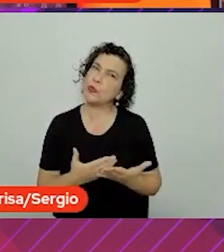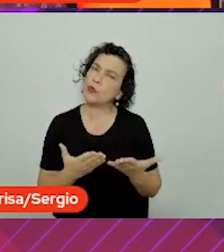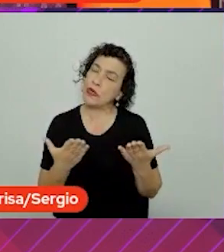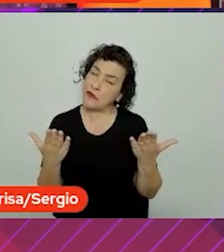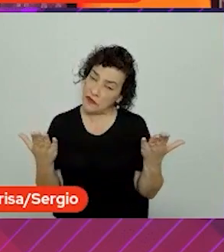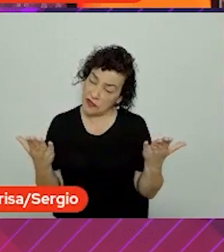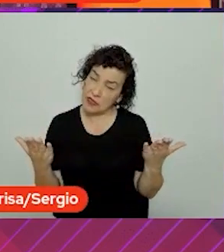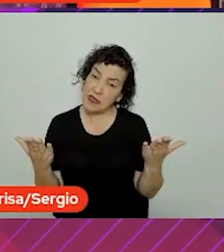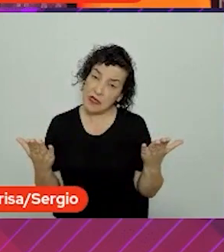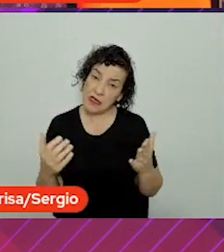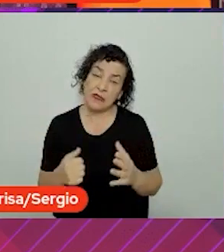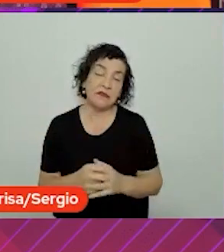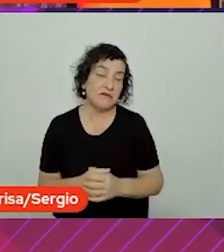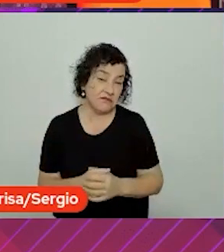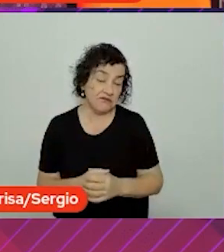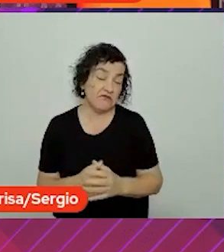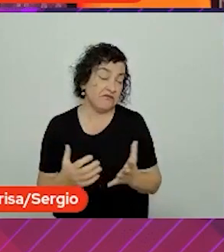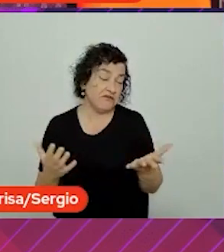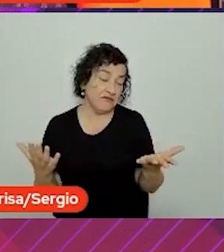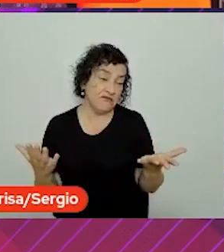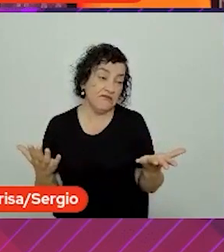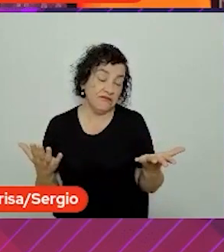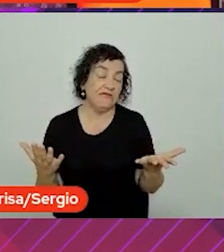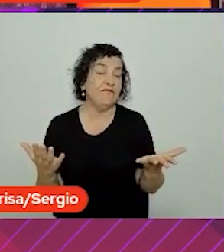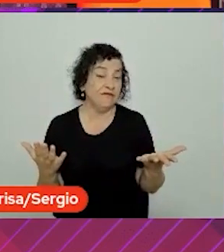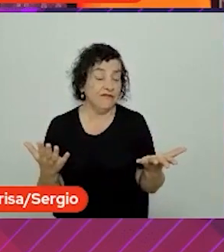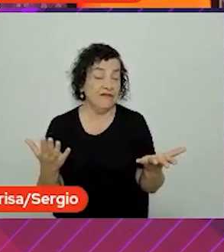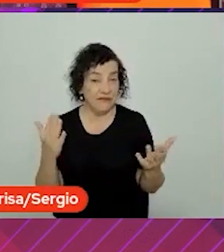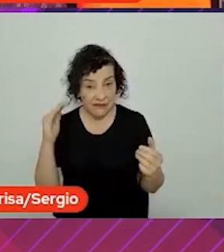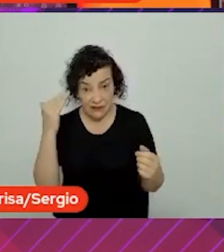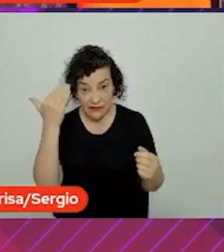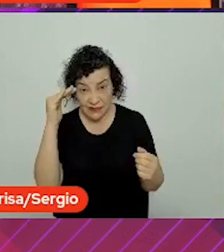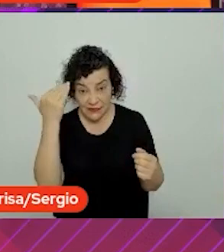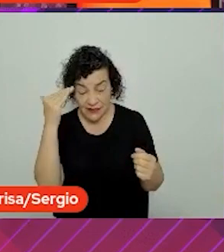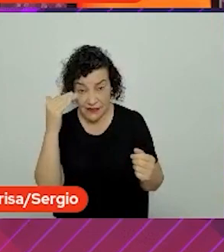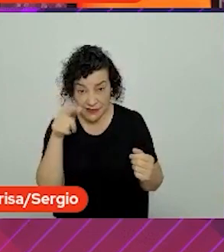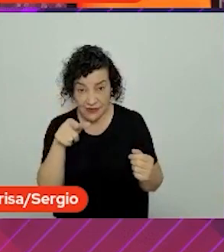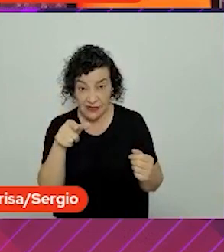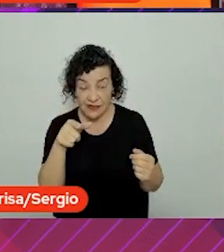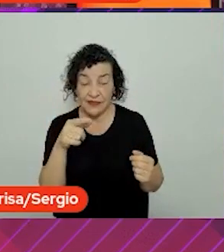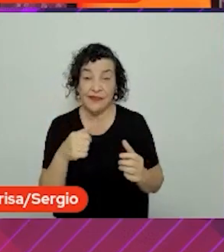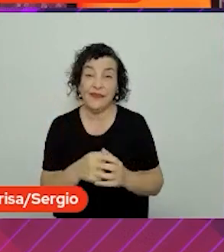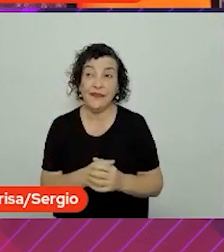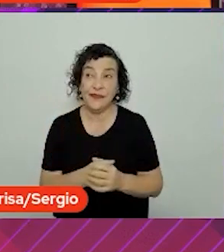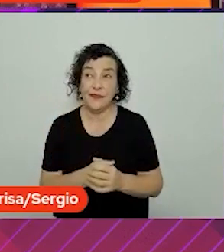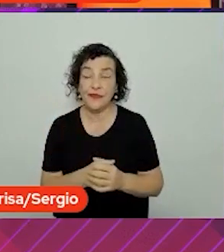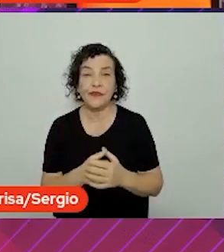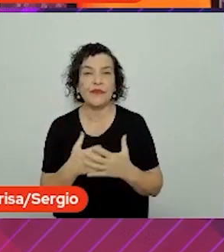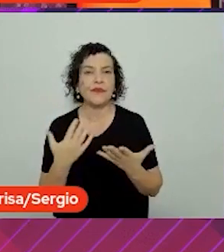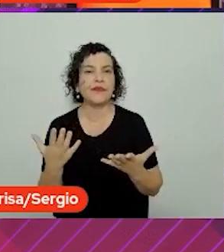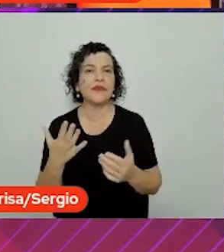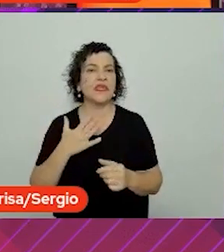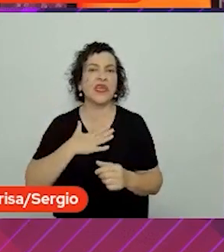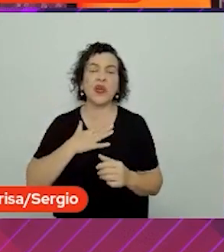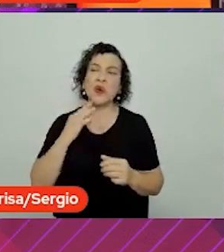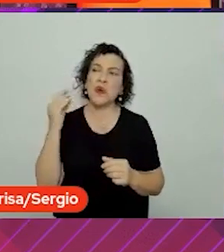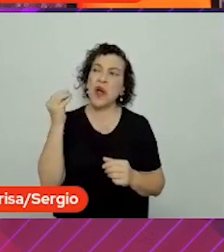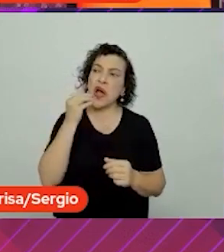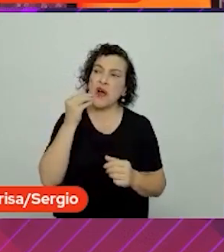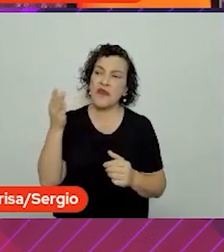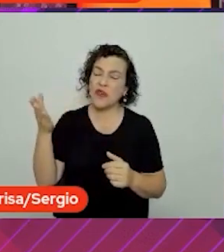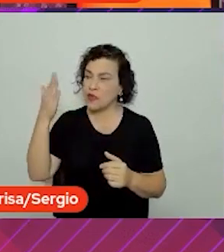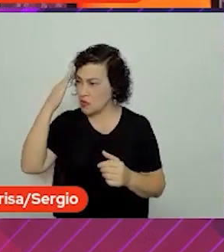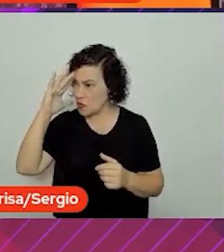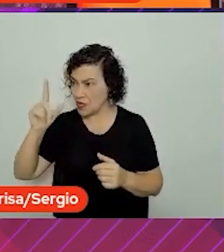vocês seja algo compreensível, eu caio num erro. Porque aquilo que para mim é óbvio, para você pode não